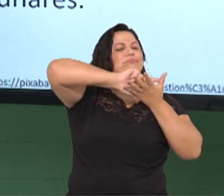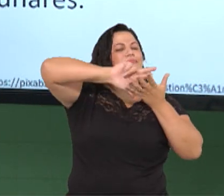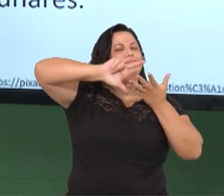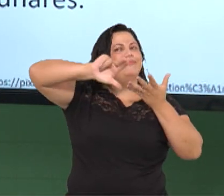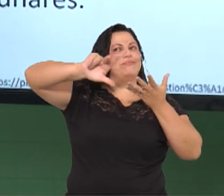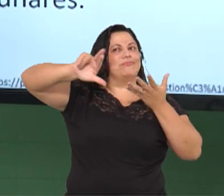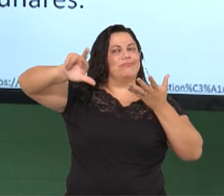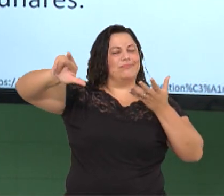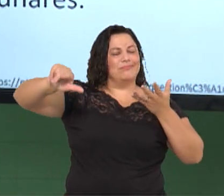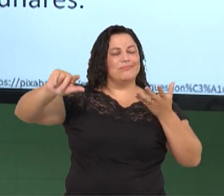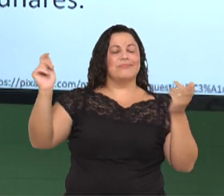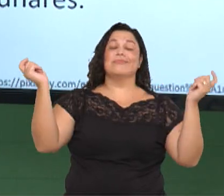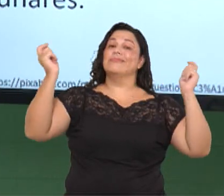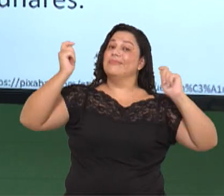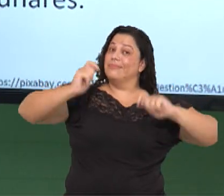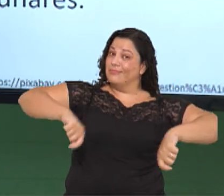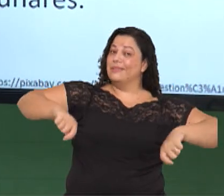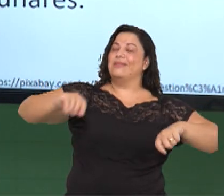objetos, eu digo que eles são